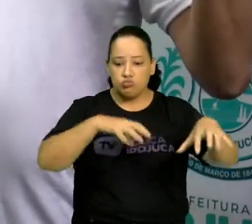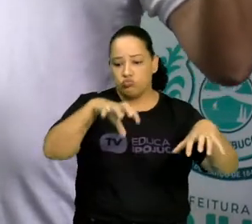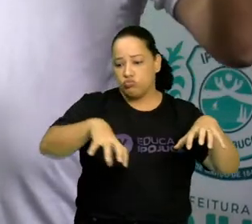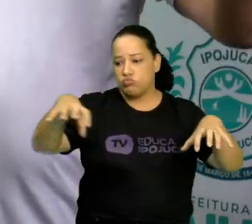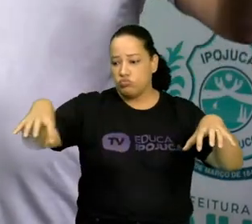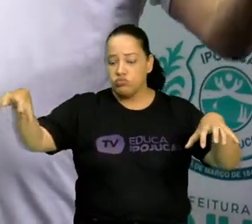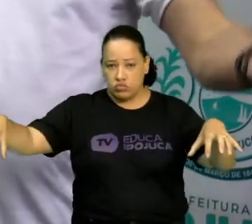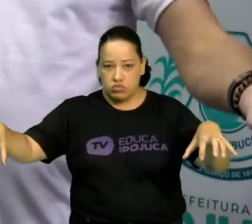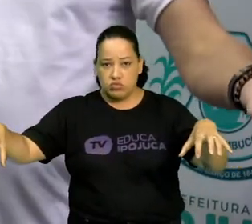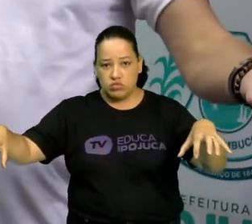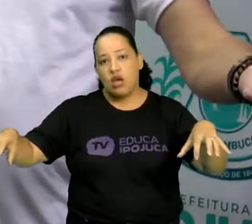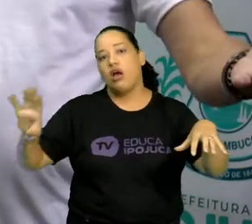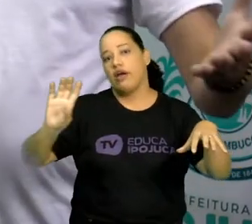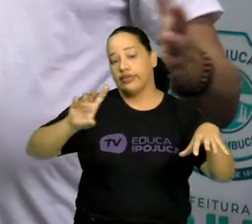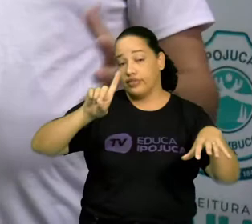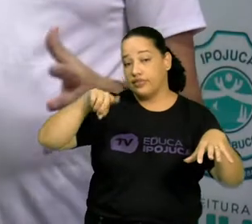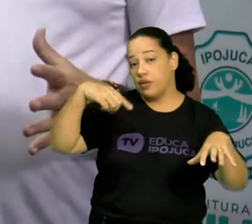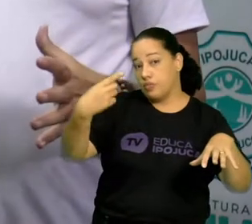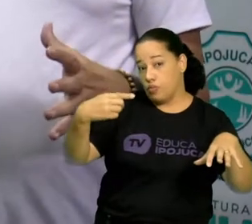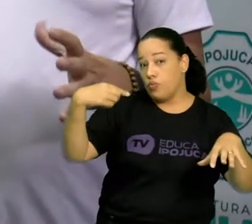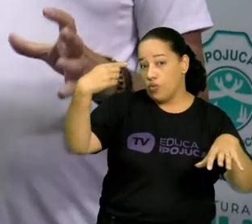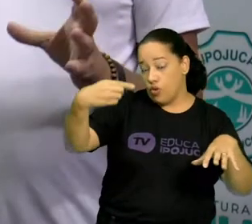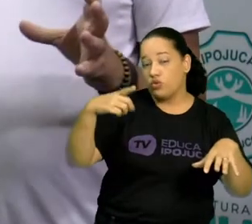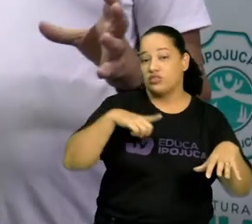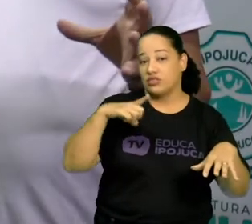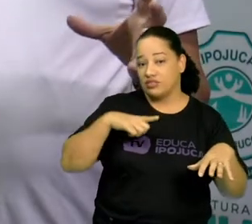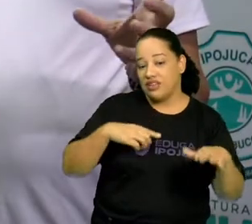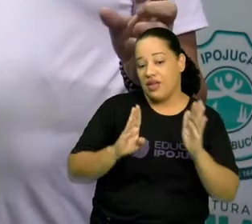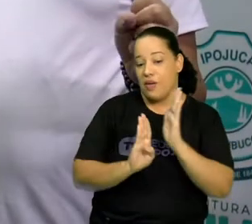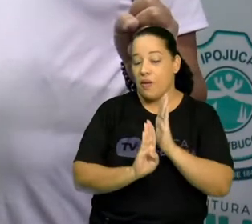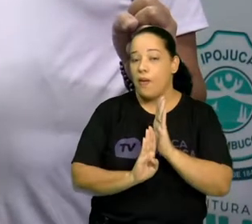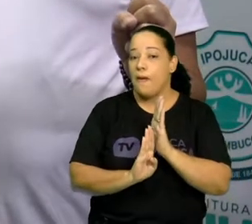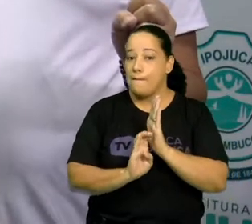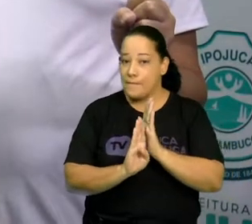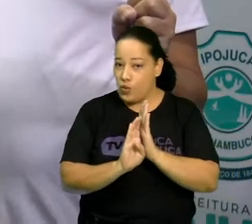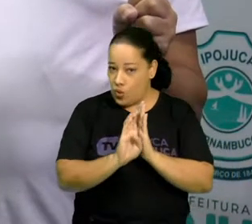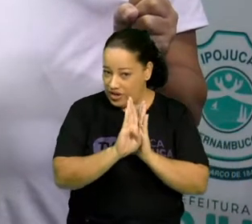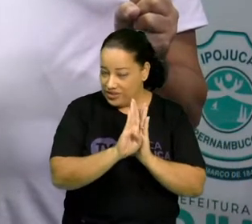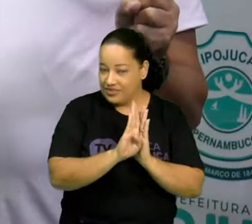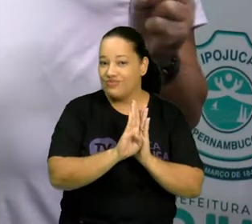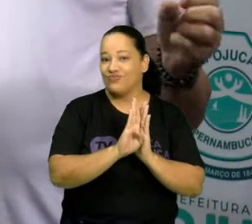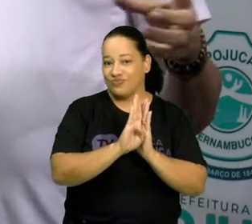dos burgueses, né? E aí,